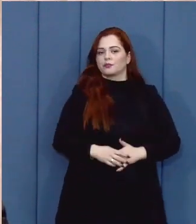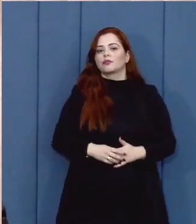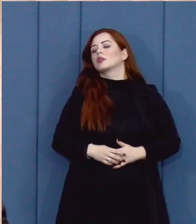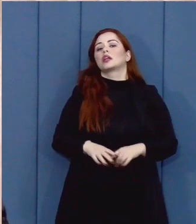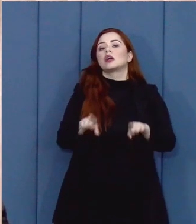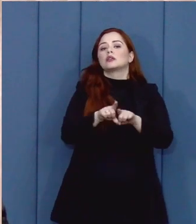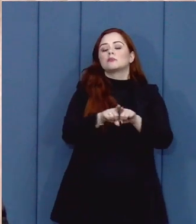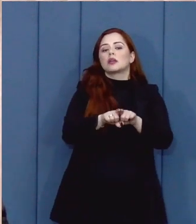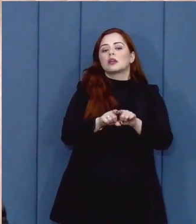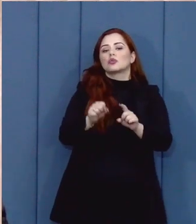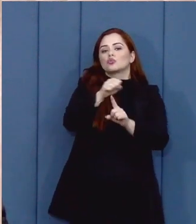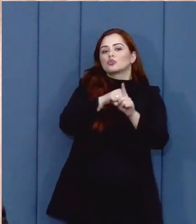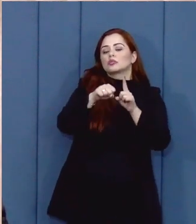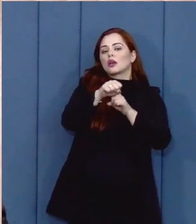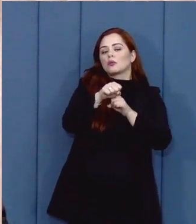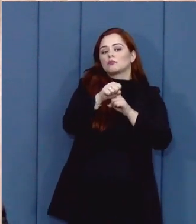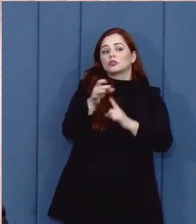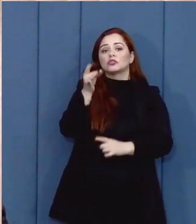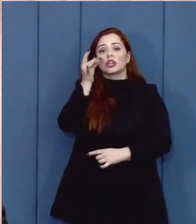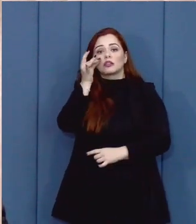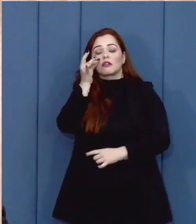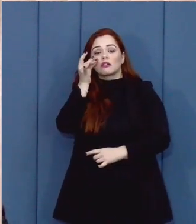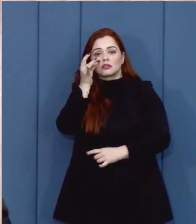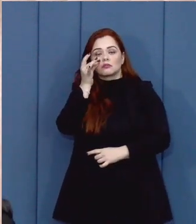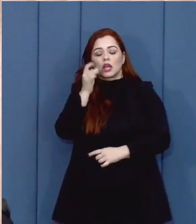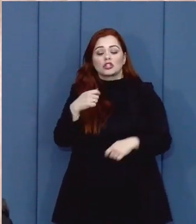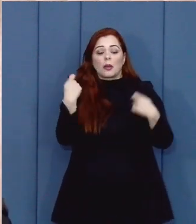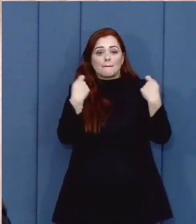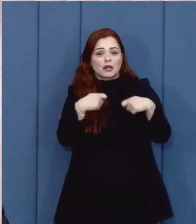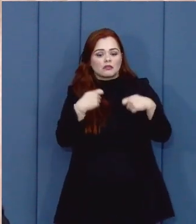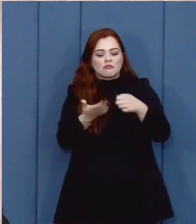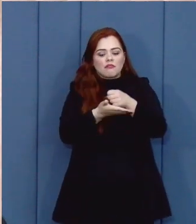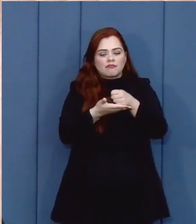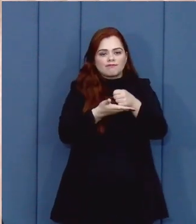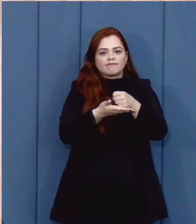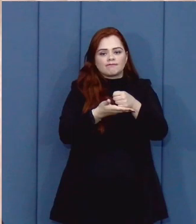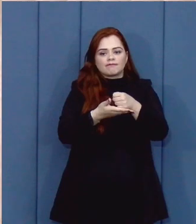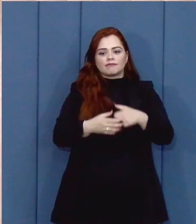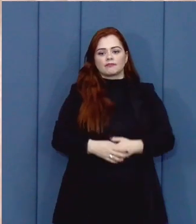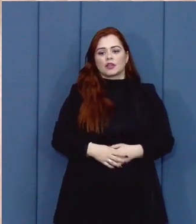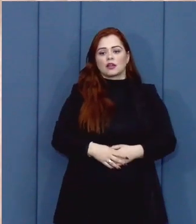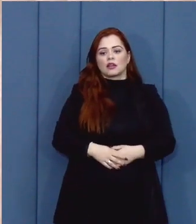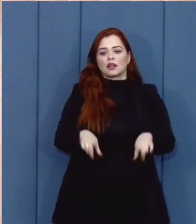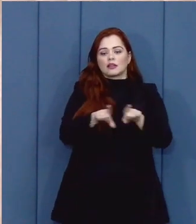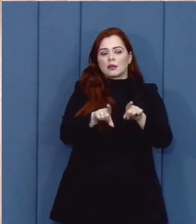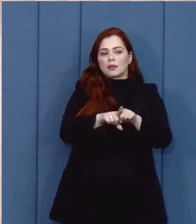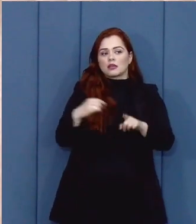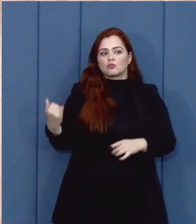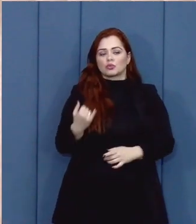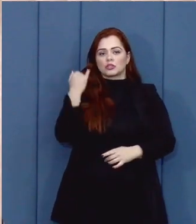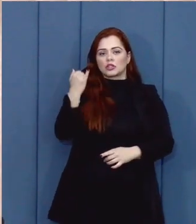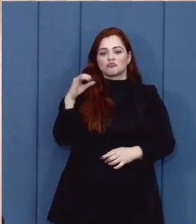elementos sociais, interesses, necessidades e,